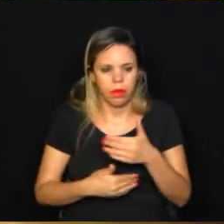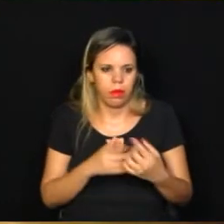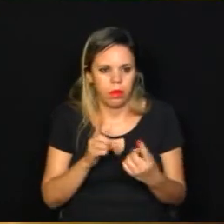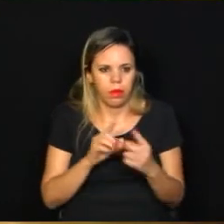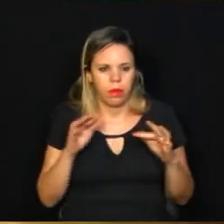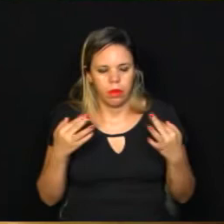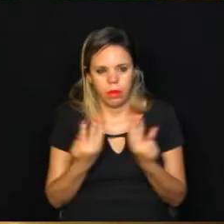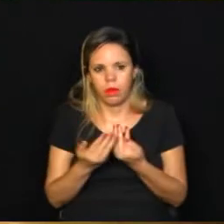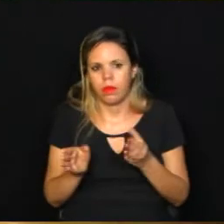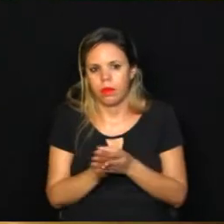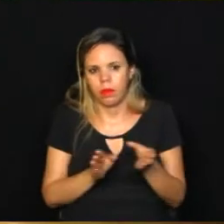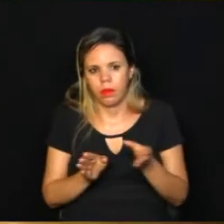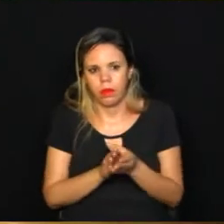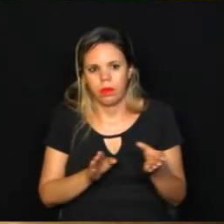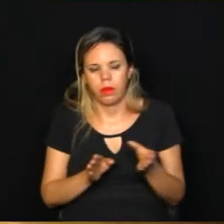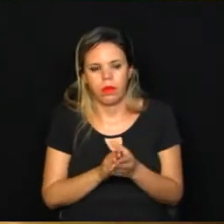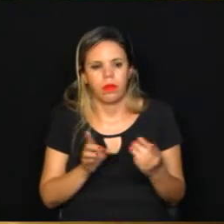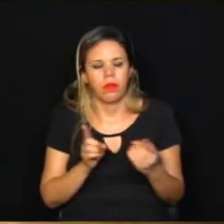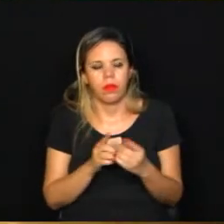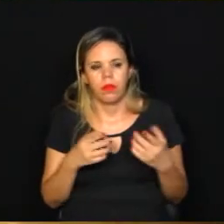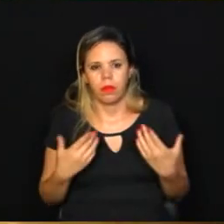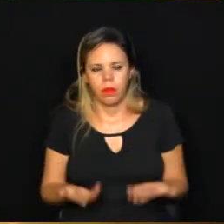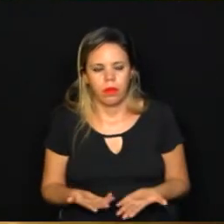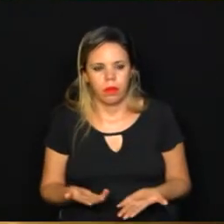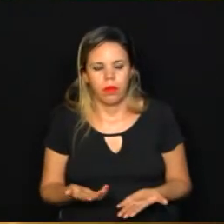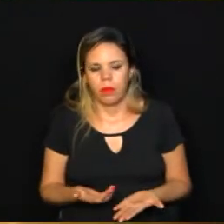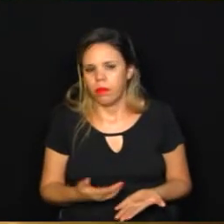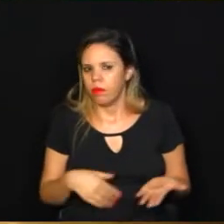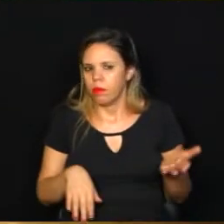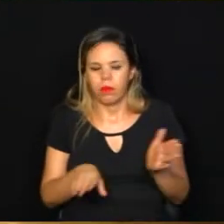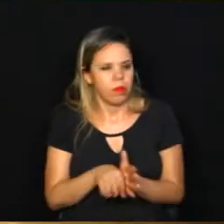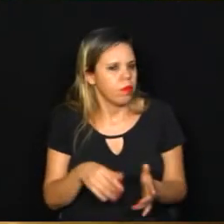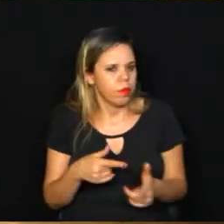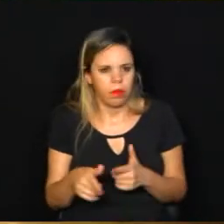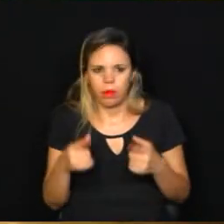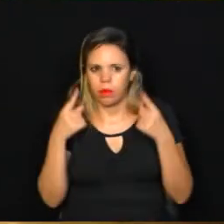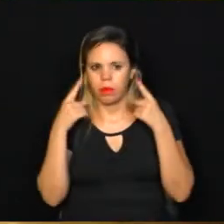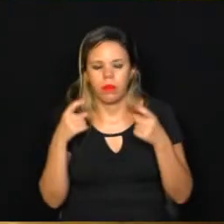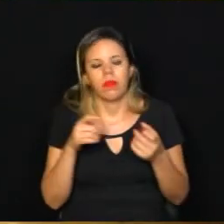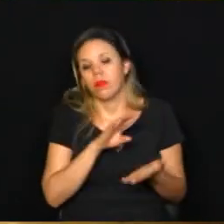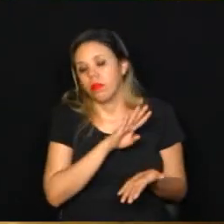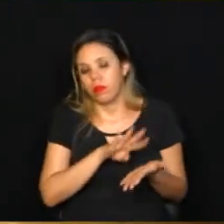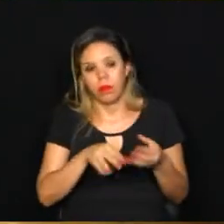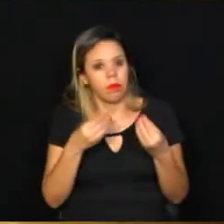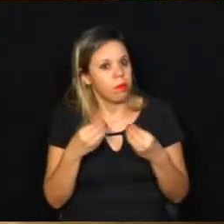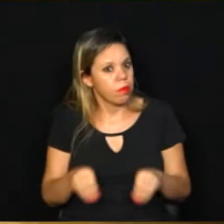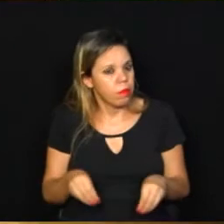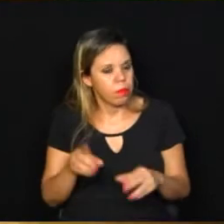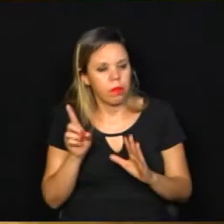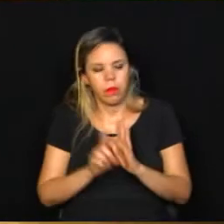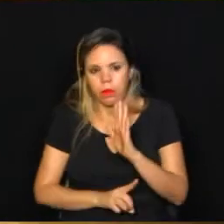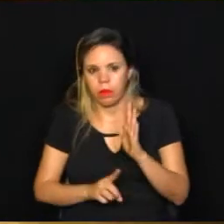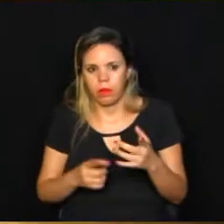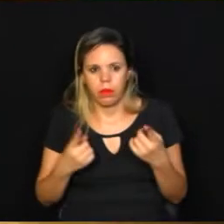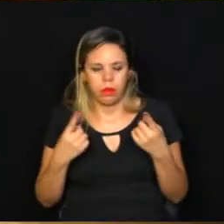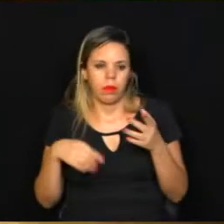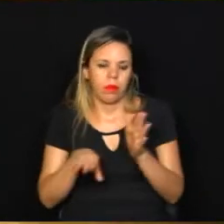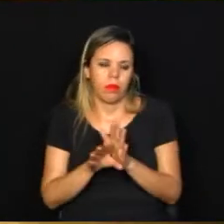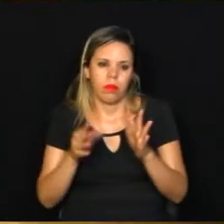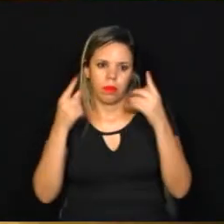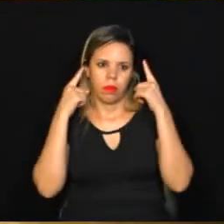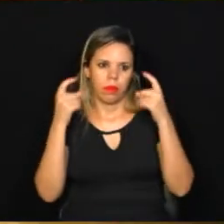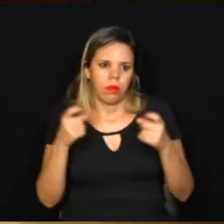família, orientando, encaminhando para o serviço, para que não chegue numa violação de direito que chegue à média